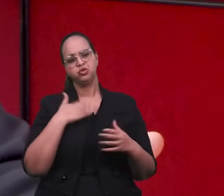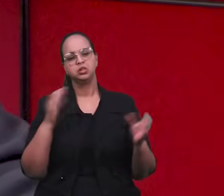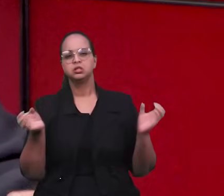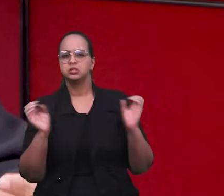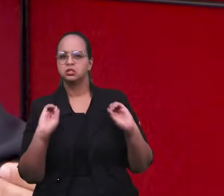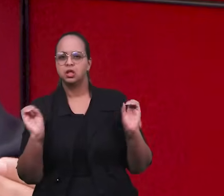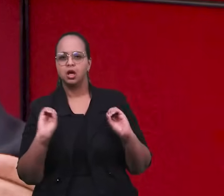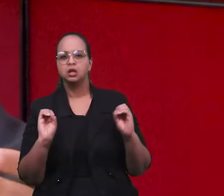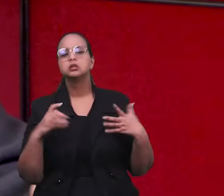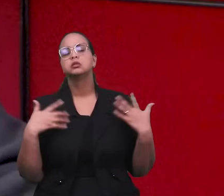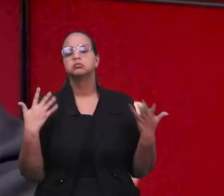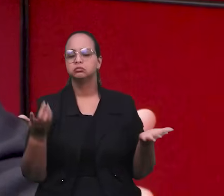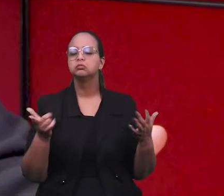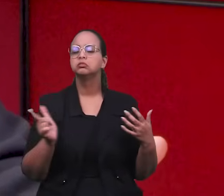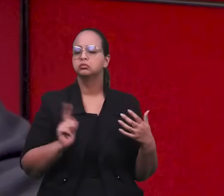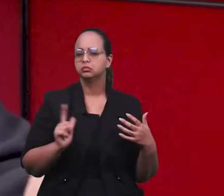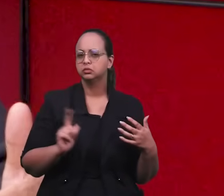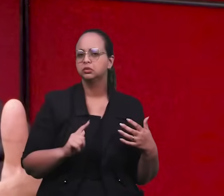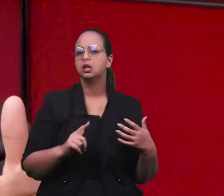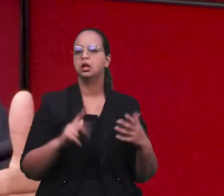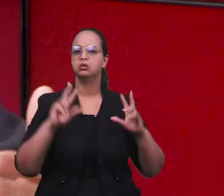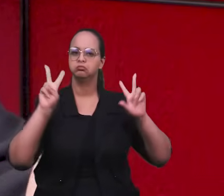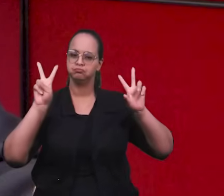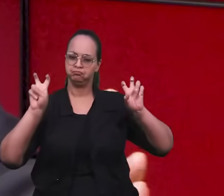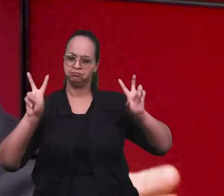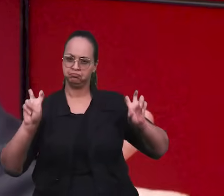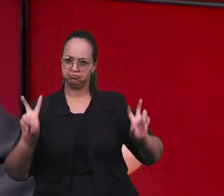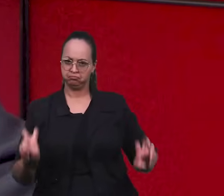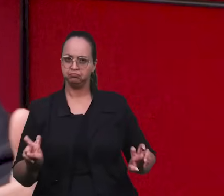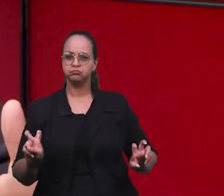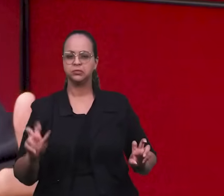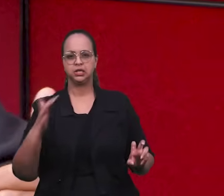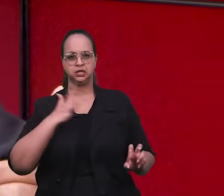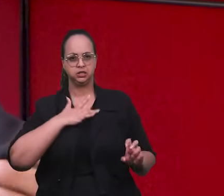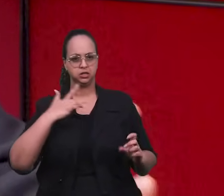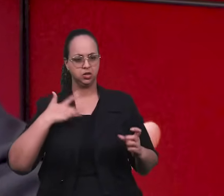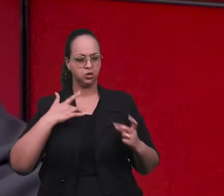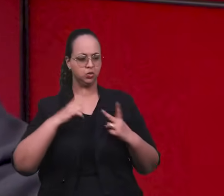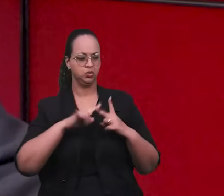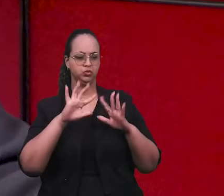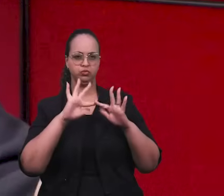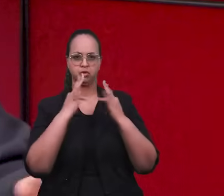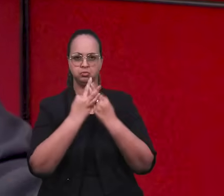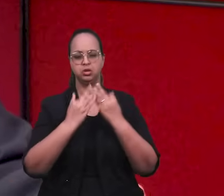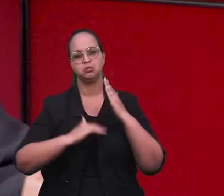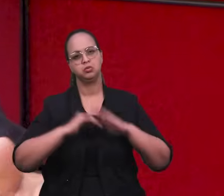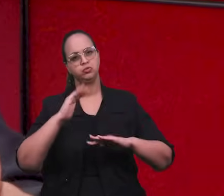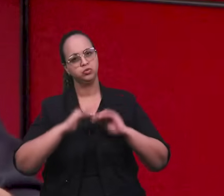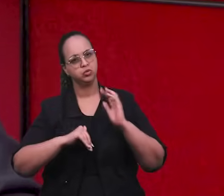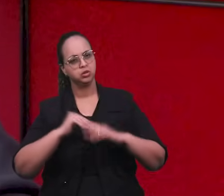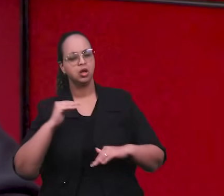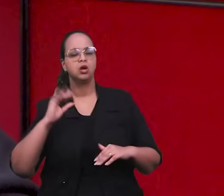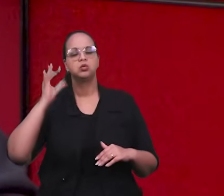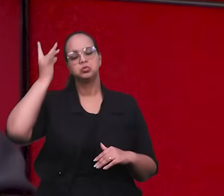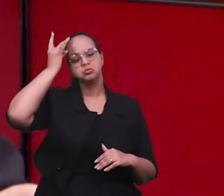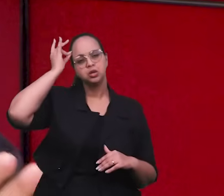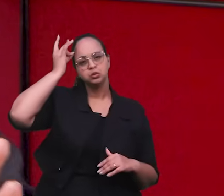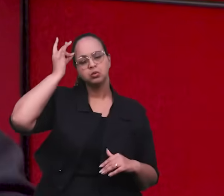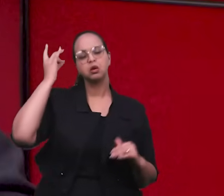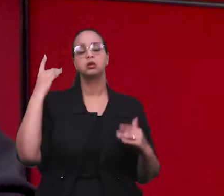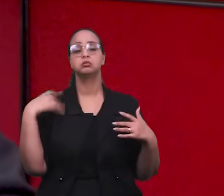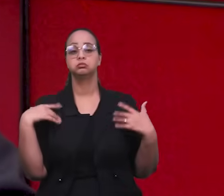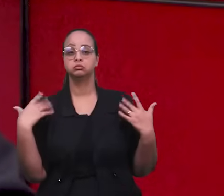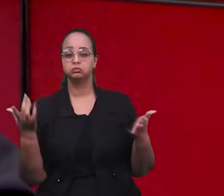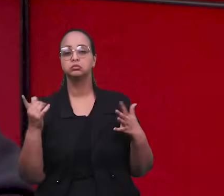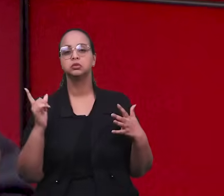oração, nós temos ali os motivos principais para orar: saúde, família, vida profissional, vida espiritual. Então, assim,